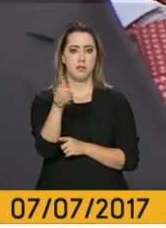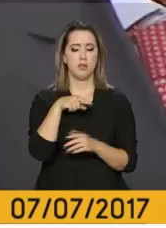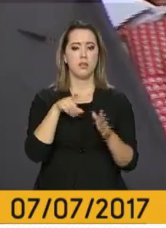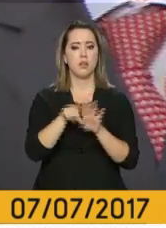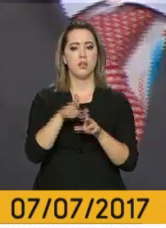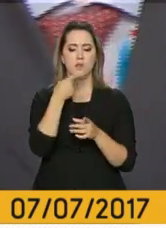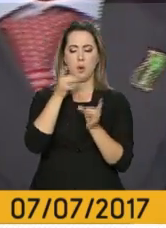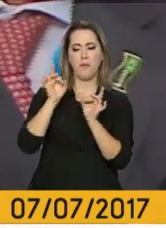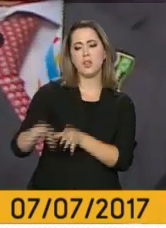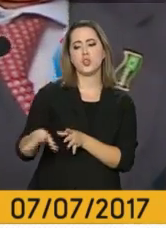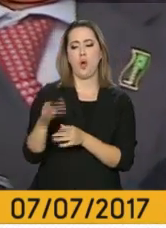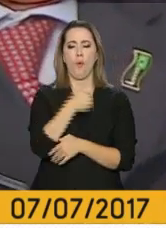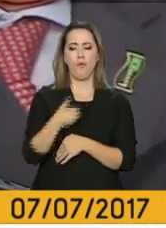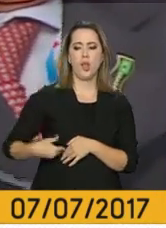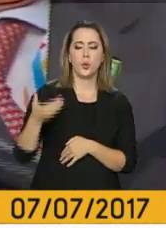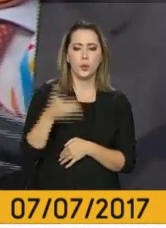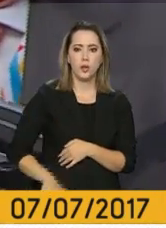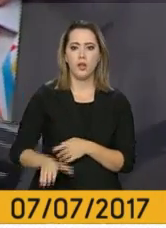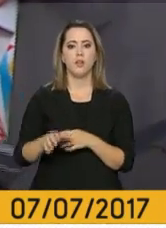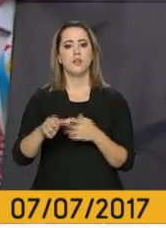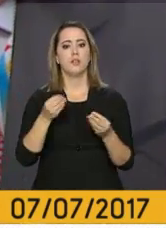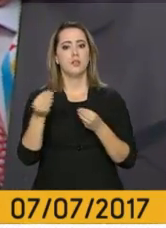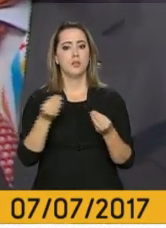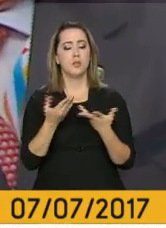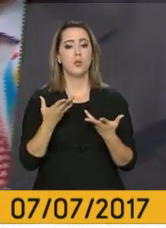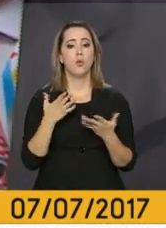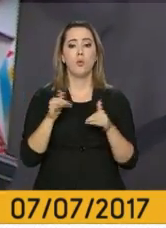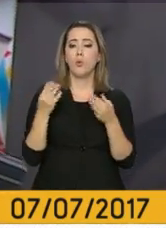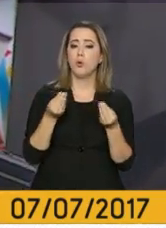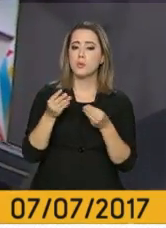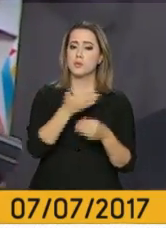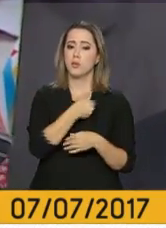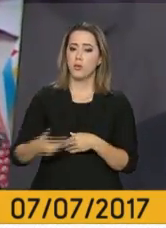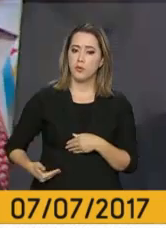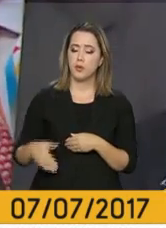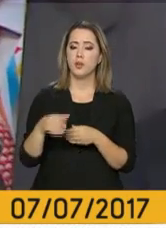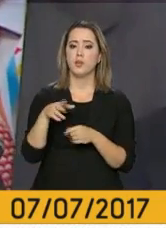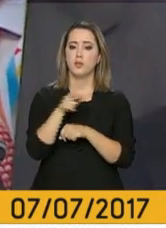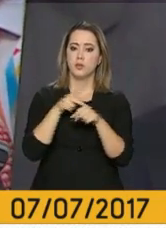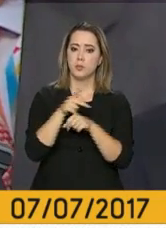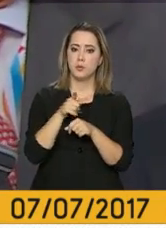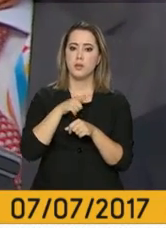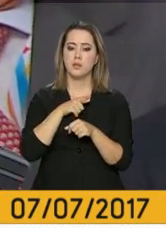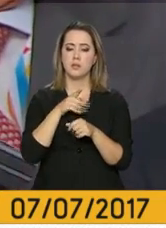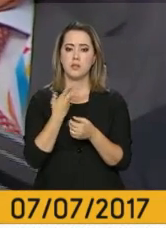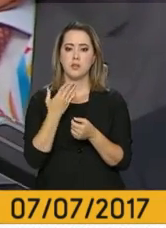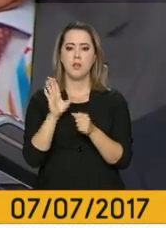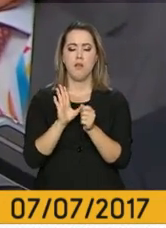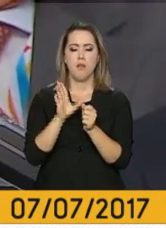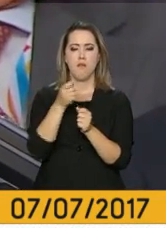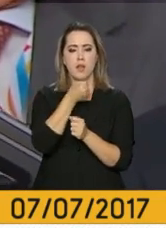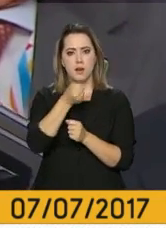que vai abandonar o governo, falando em governabilidade do governabilidade do país. Houve vazamento para ele, né, não deixa de dizer que o